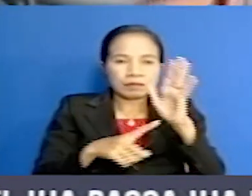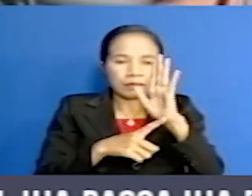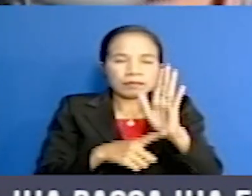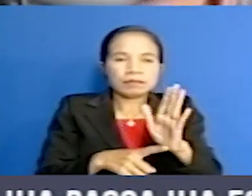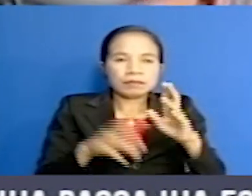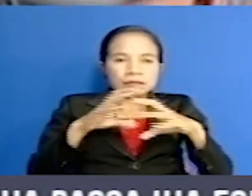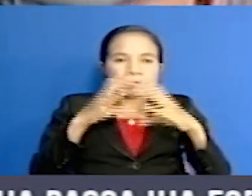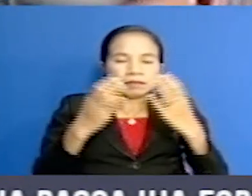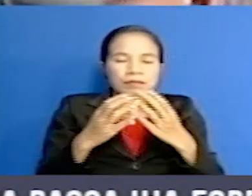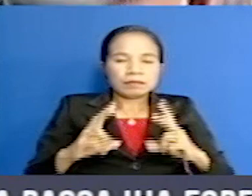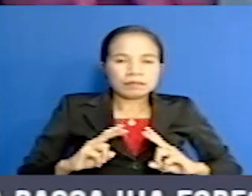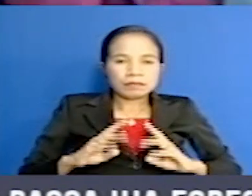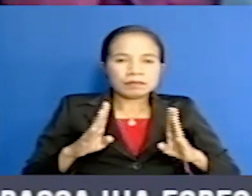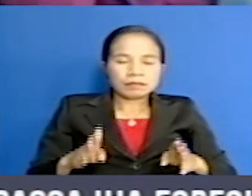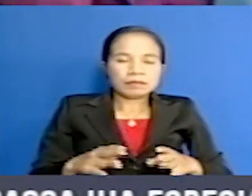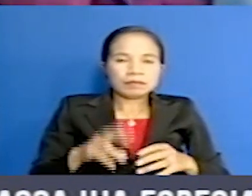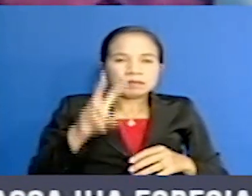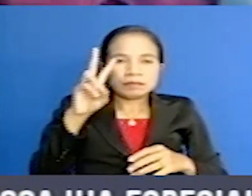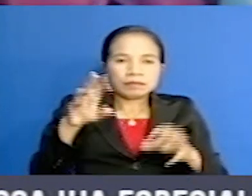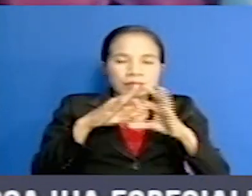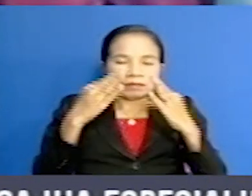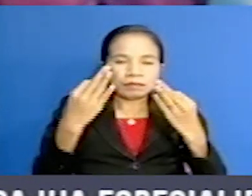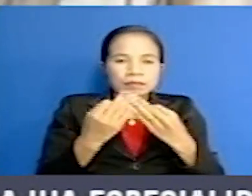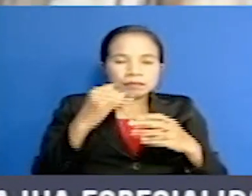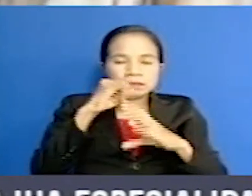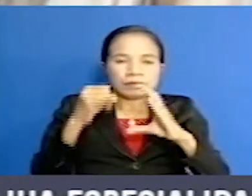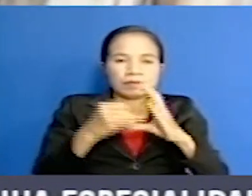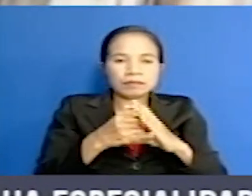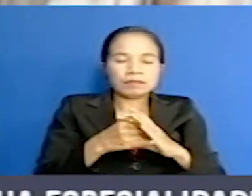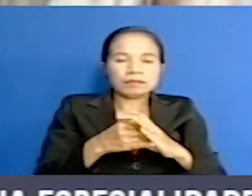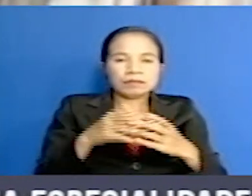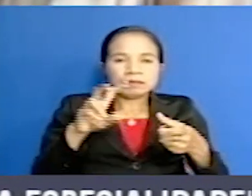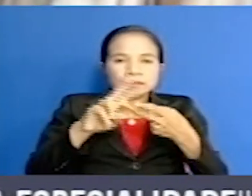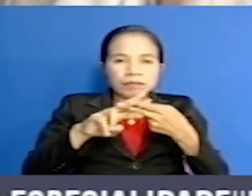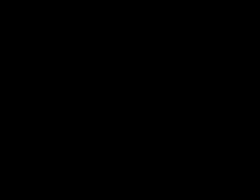Representante Conselho Veterano Região 2, família inclui vizinho sira. Usibocomari Pedro Bartetelli.